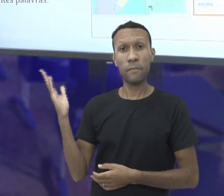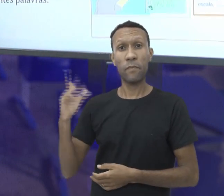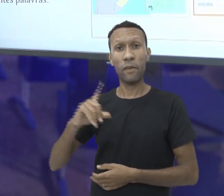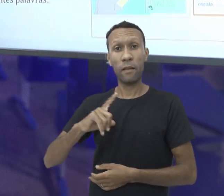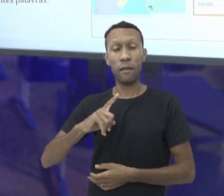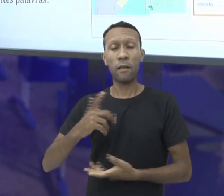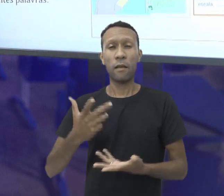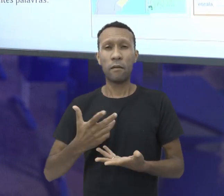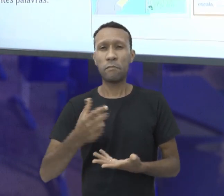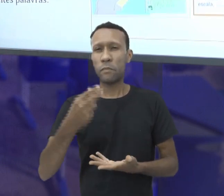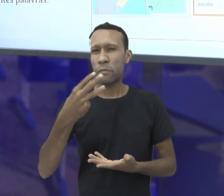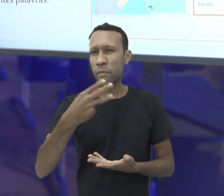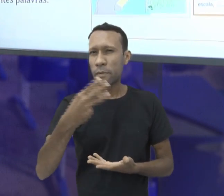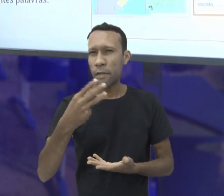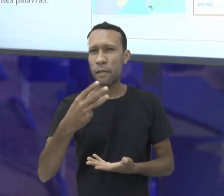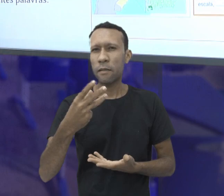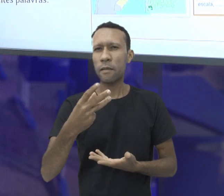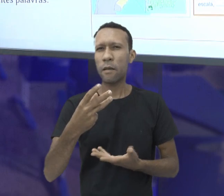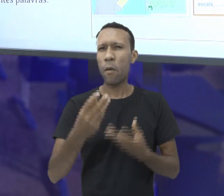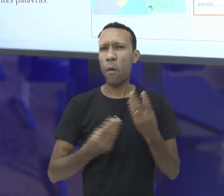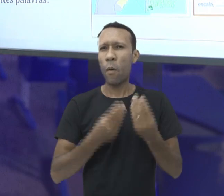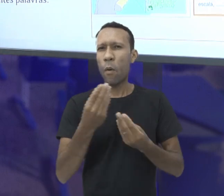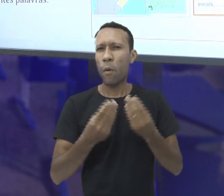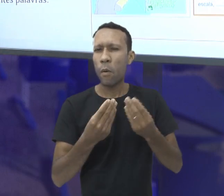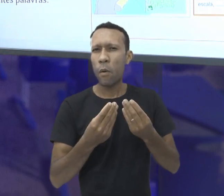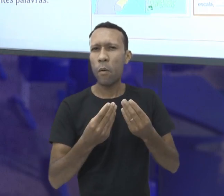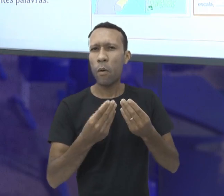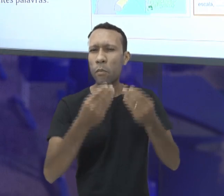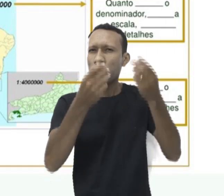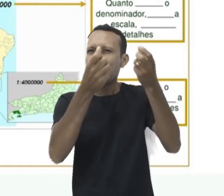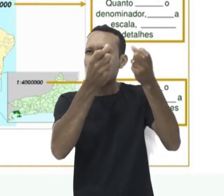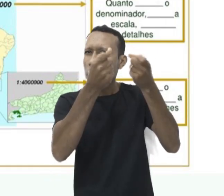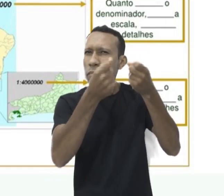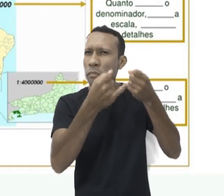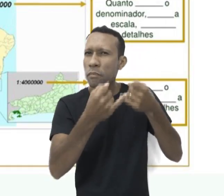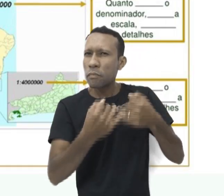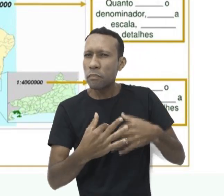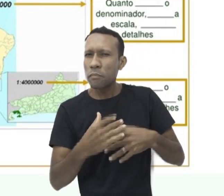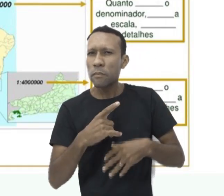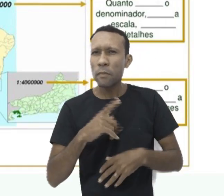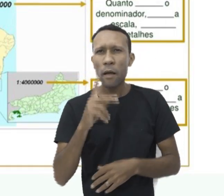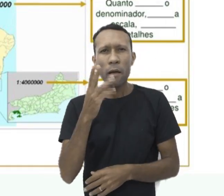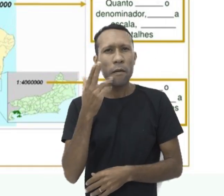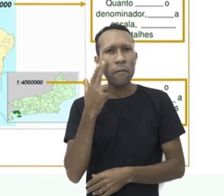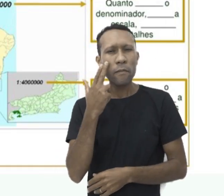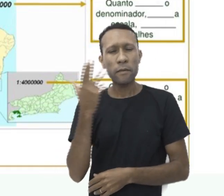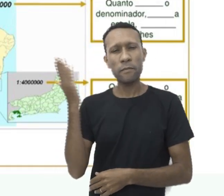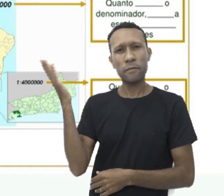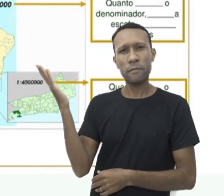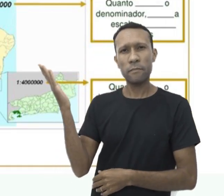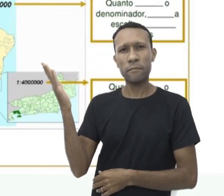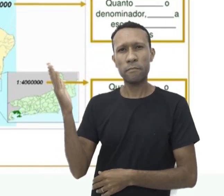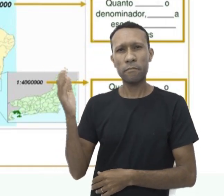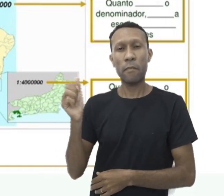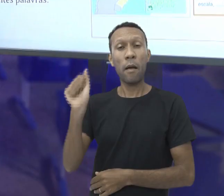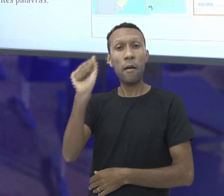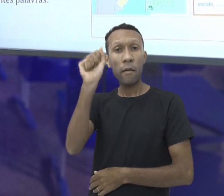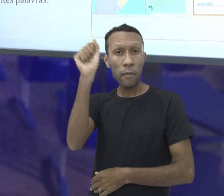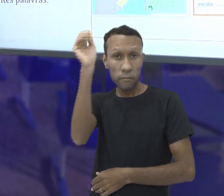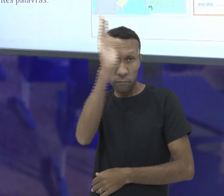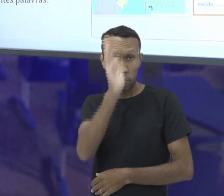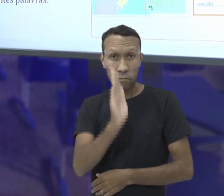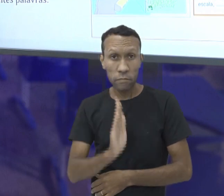Terceiro passo, comparação de escalas à atividade. Nós estamos vendo aqui o mapa do Brasil com maior